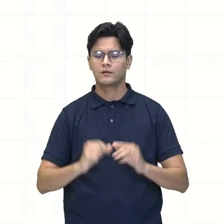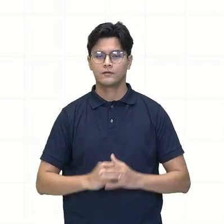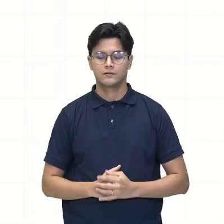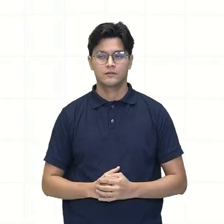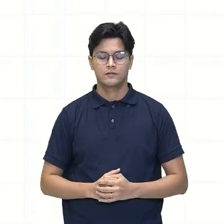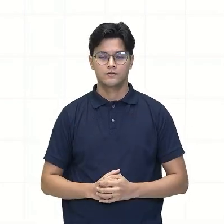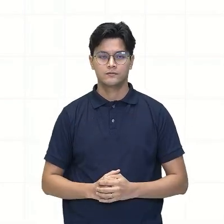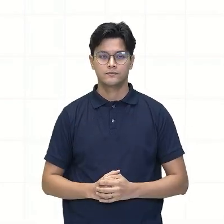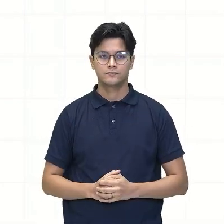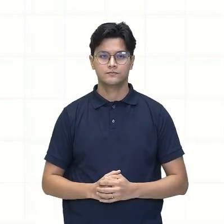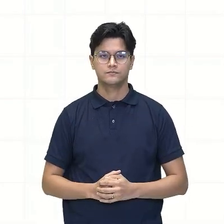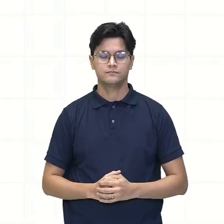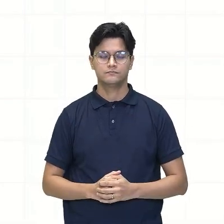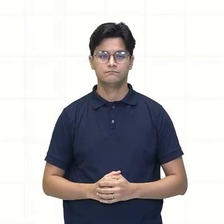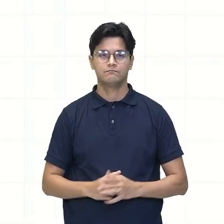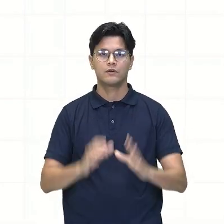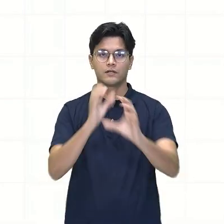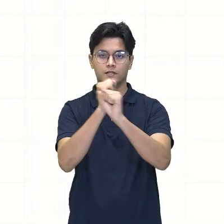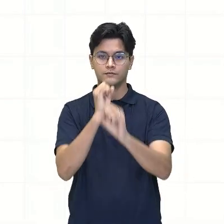Vamos subtrair